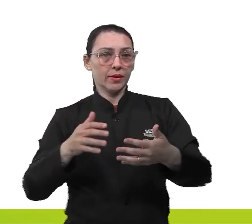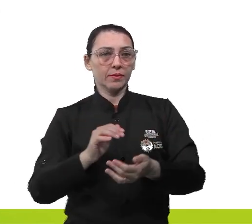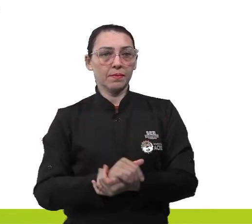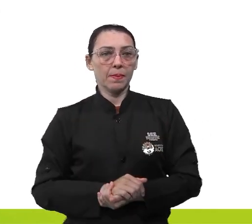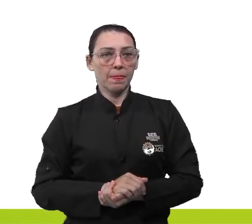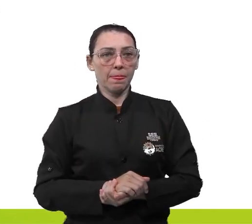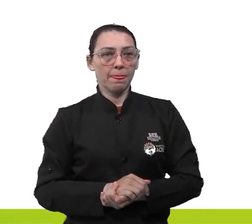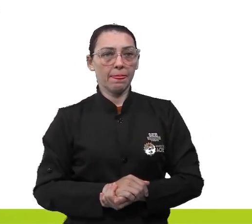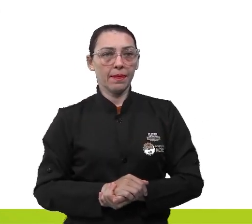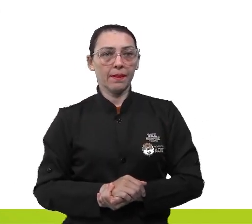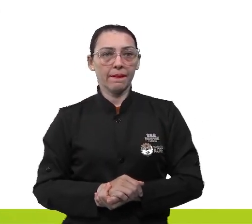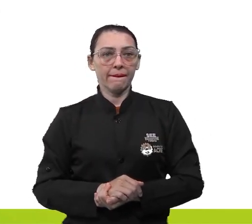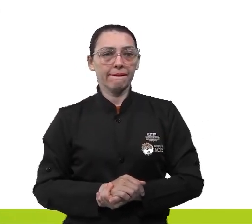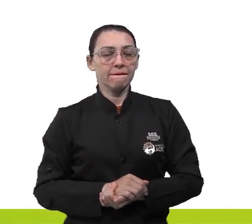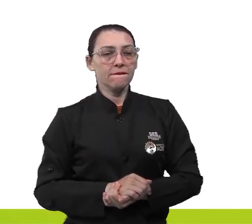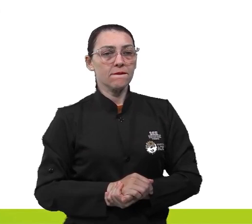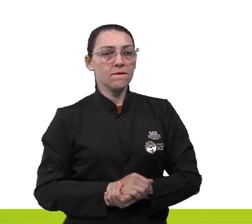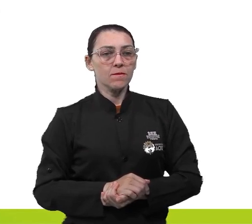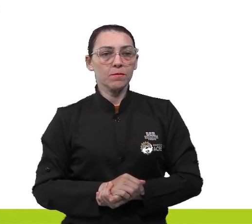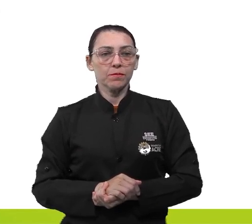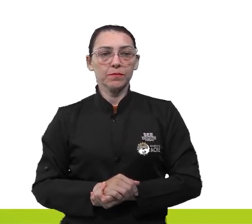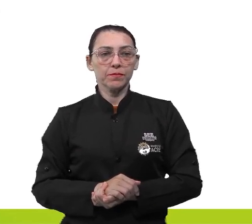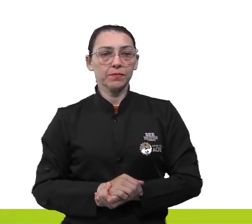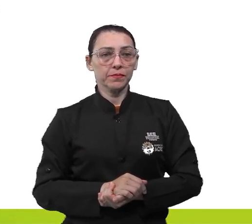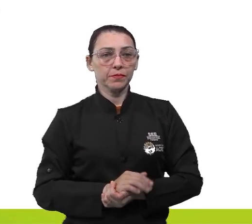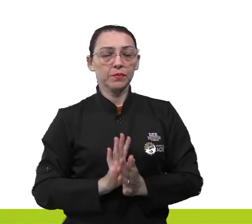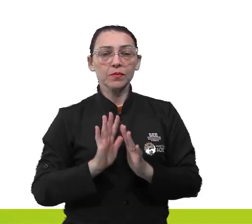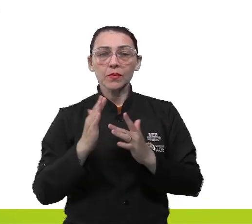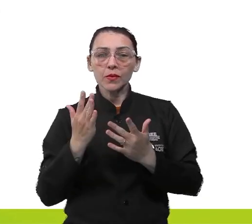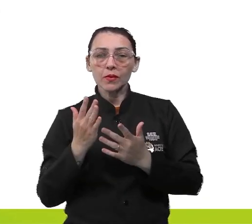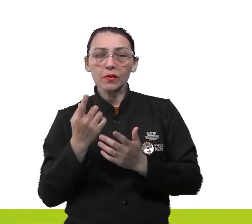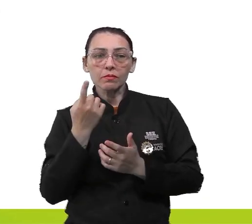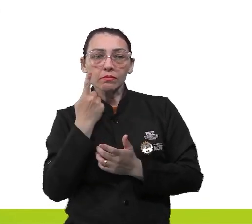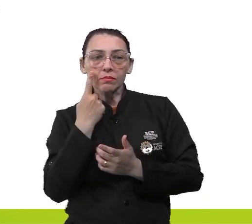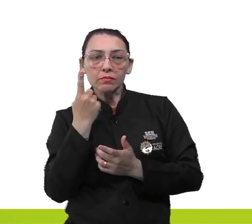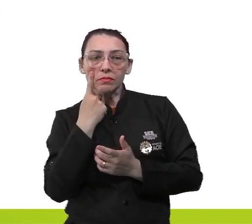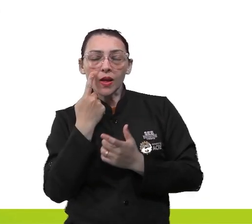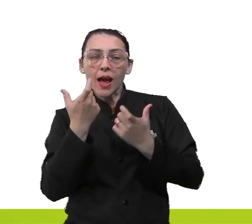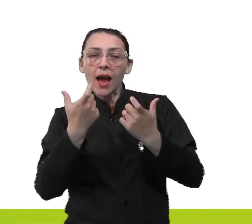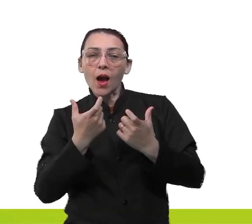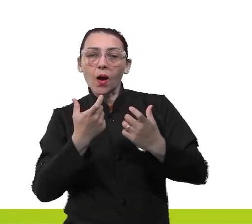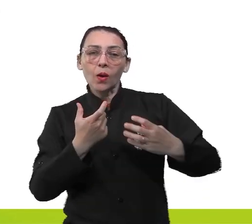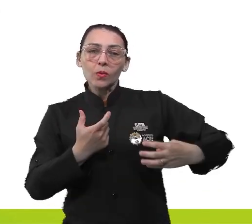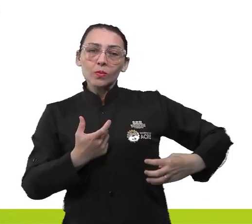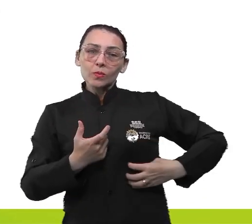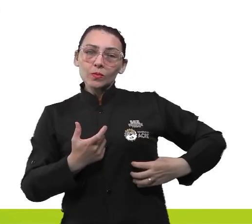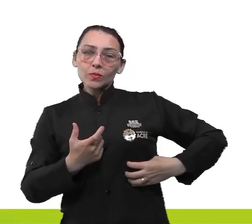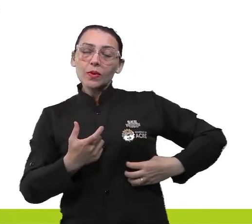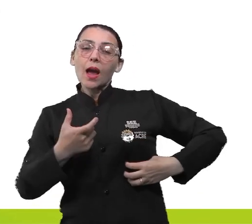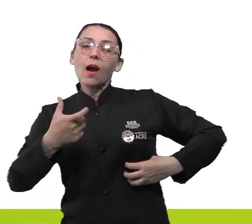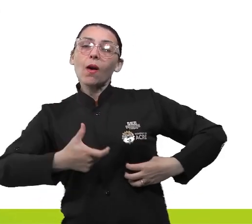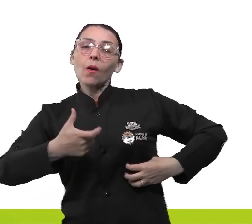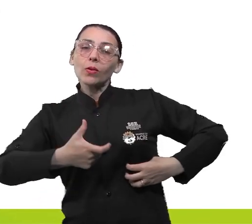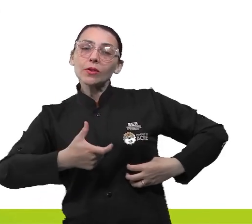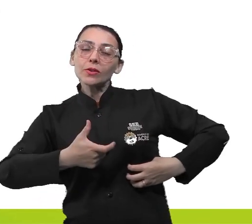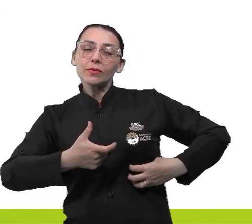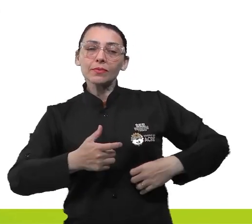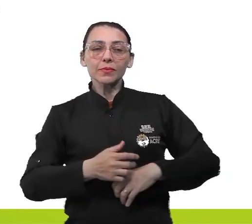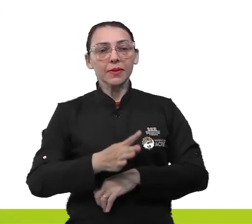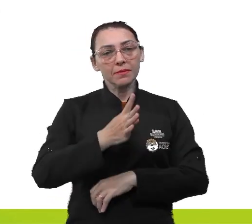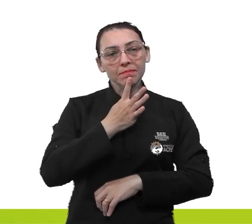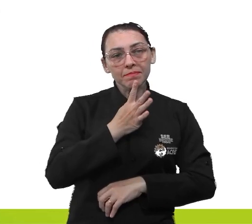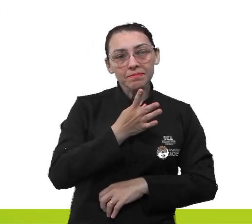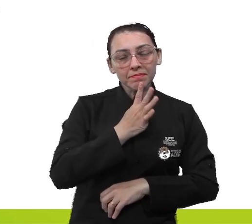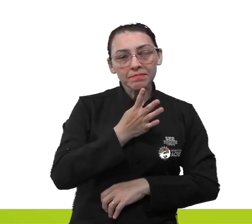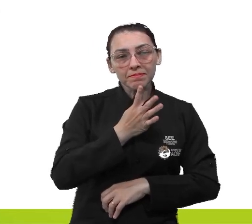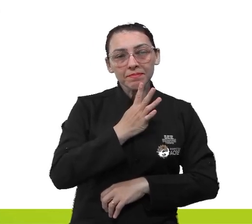gastrite, no texto está representado pelo número. Pessoal, aonde que a gastrite vai afetar? Aí você tem que conhecer,